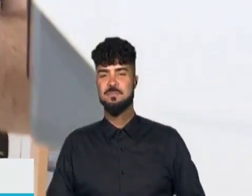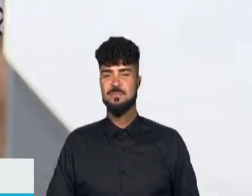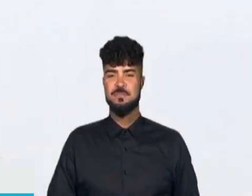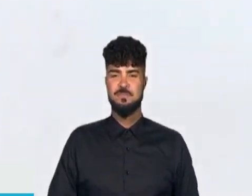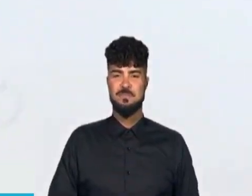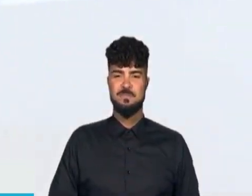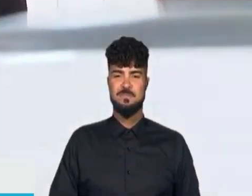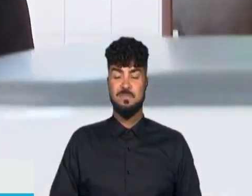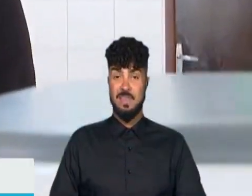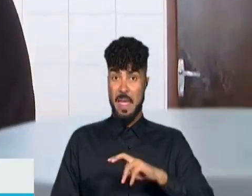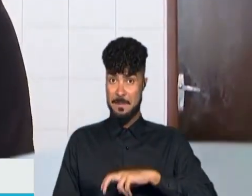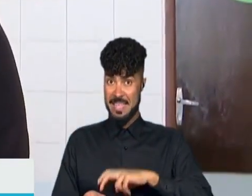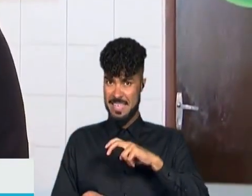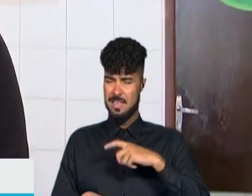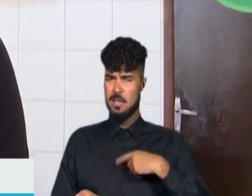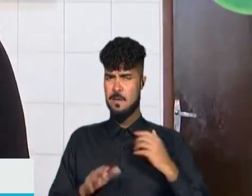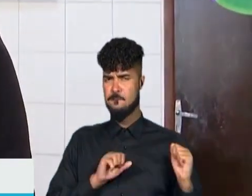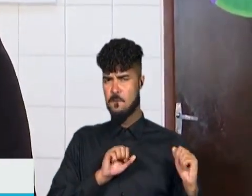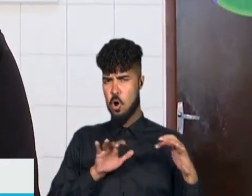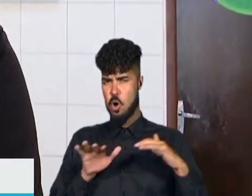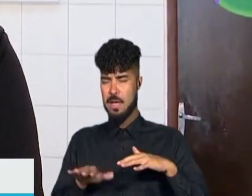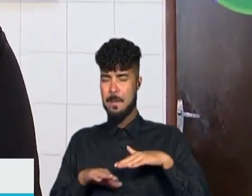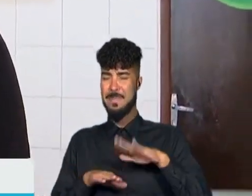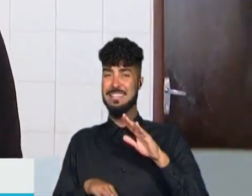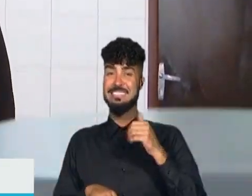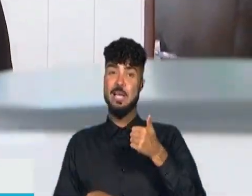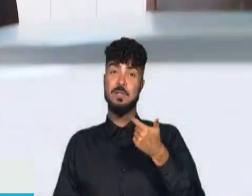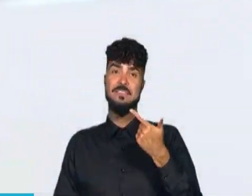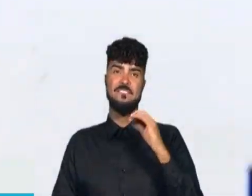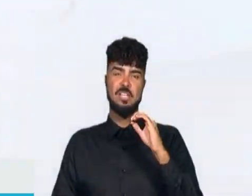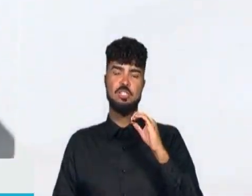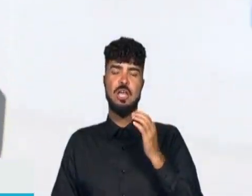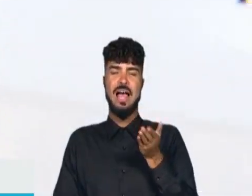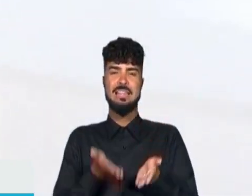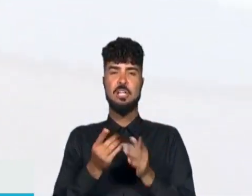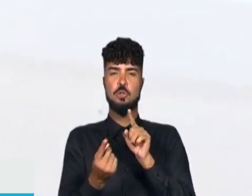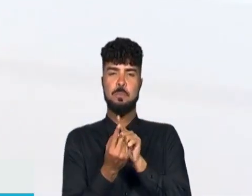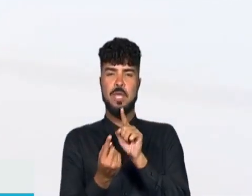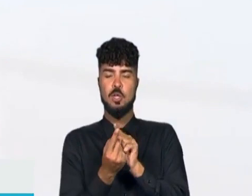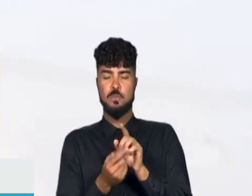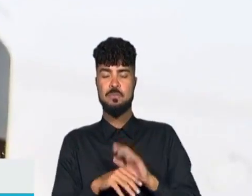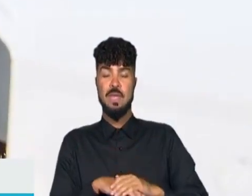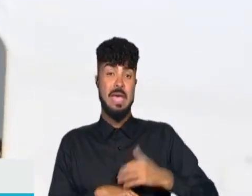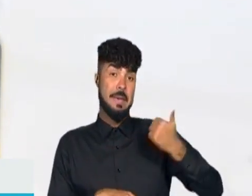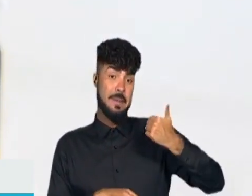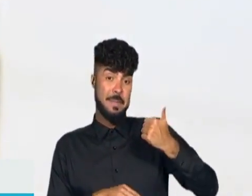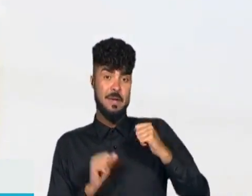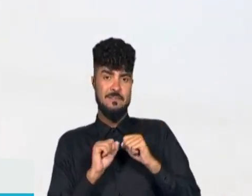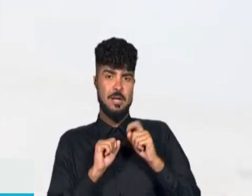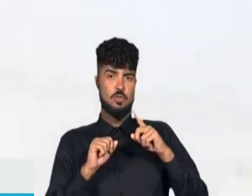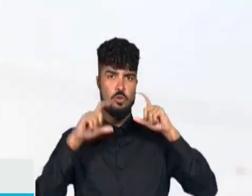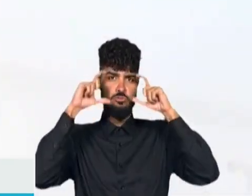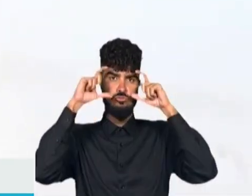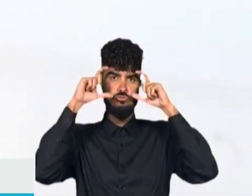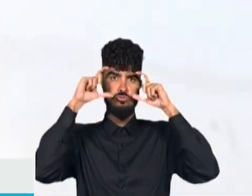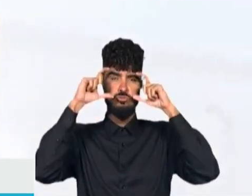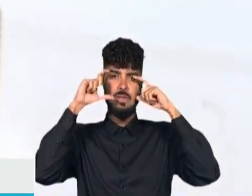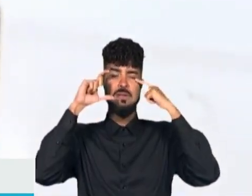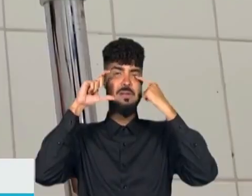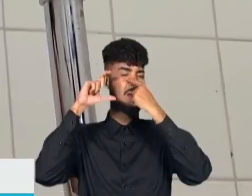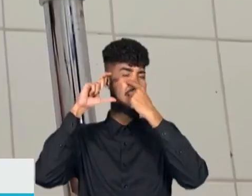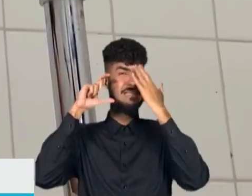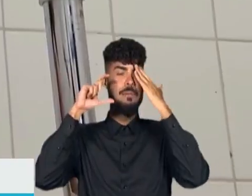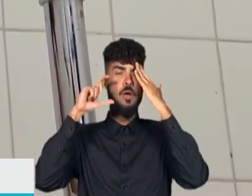Ao longo da manhã, mais de 120 atendimentos são feitos. Primeiro é feita a aferição da pressão